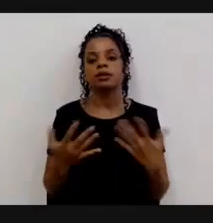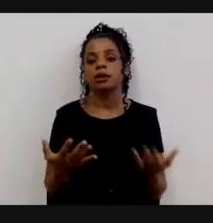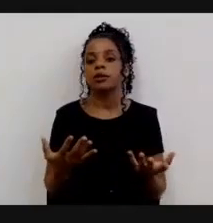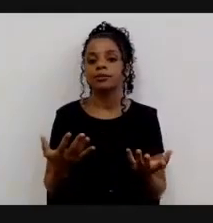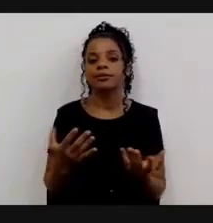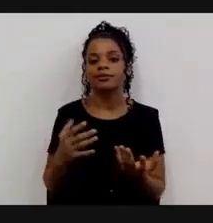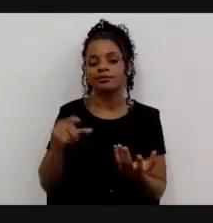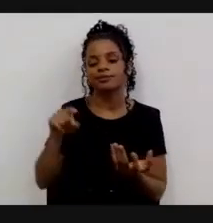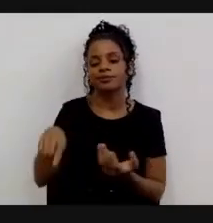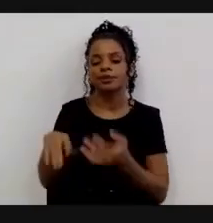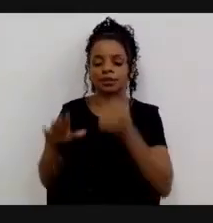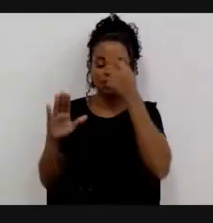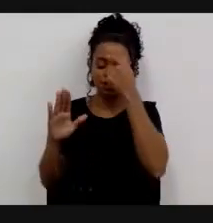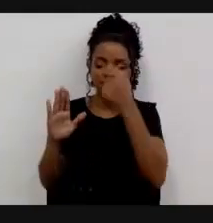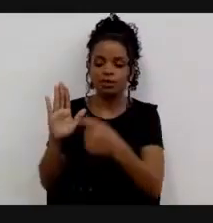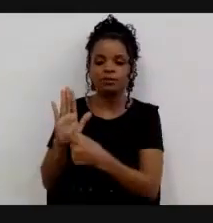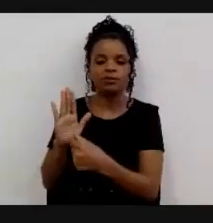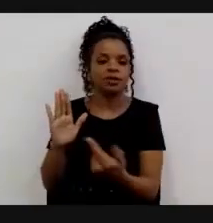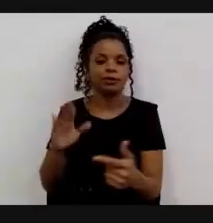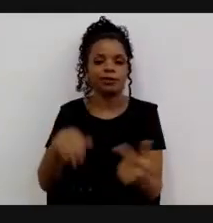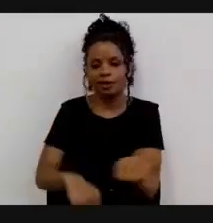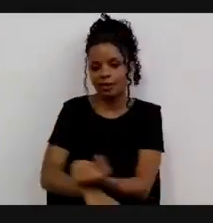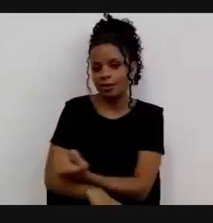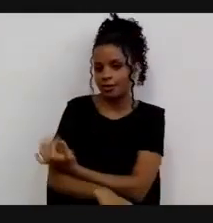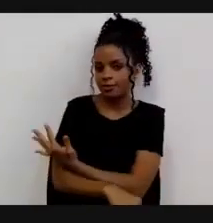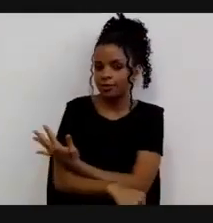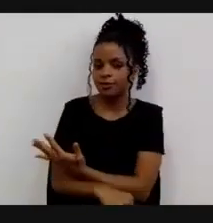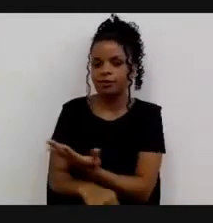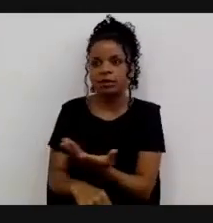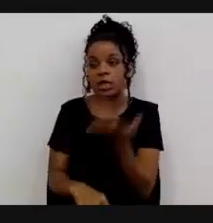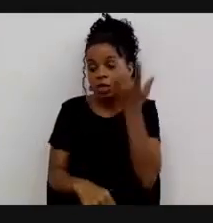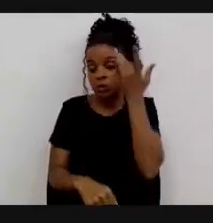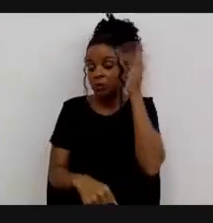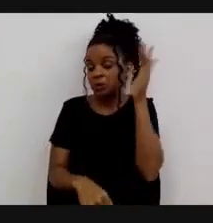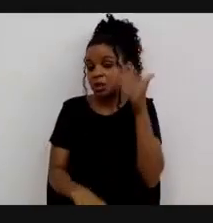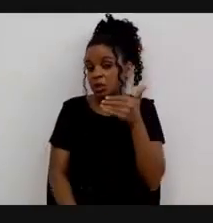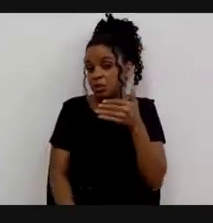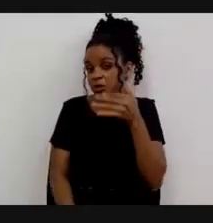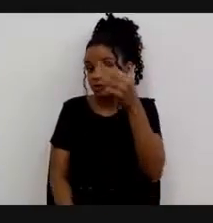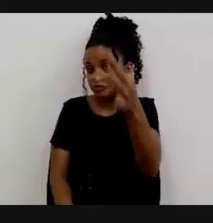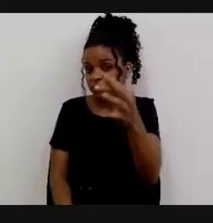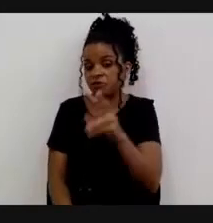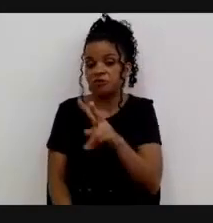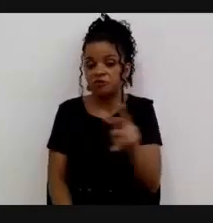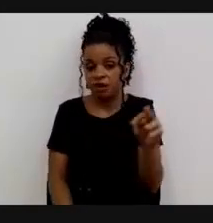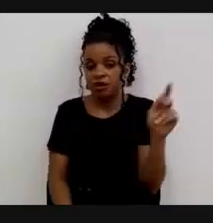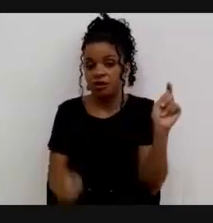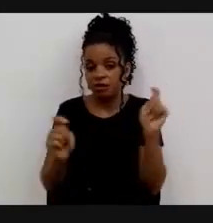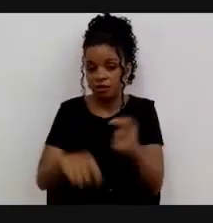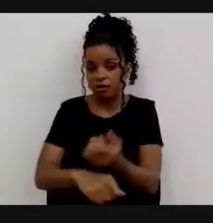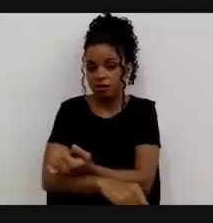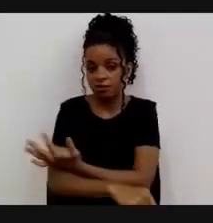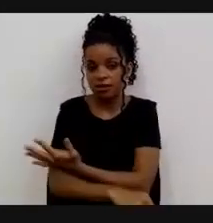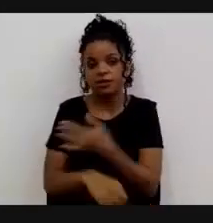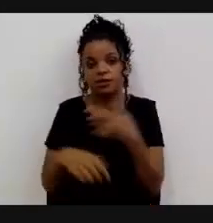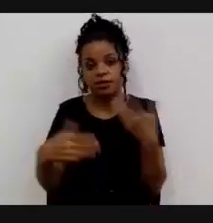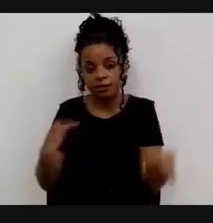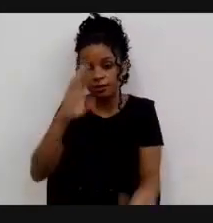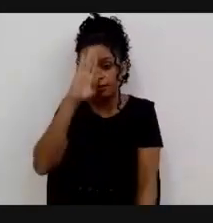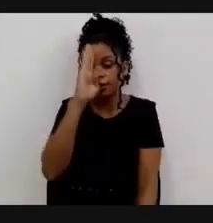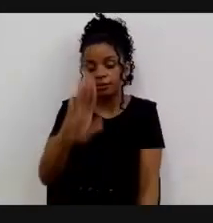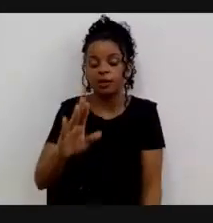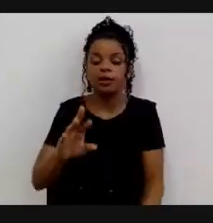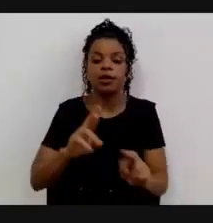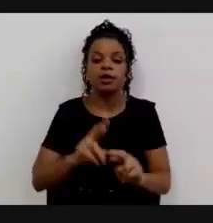são capazes de fazer isso, e eu não sei se no curto prazo ou no médio prazo serão capazes, essa continua sendo a diferença